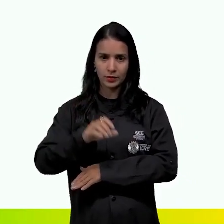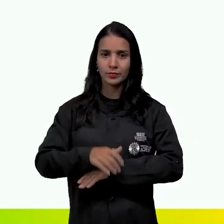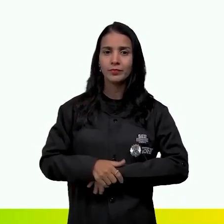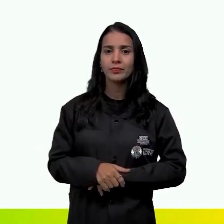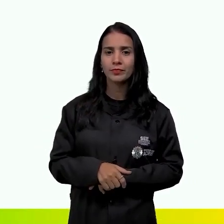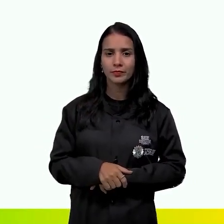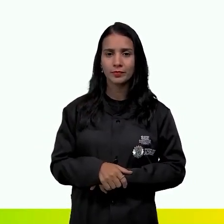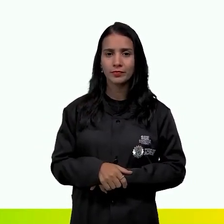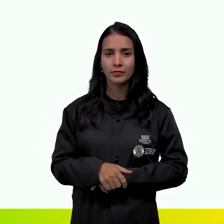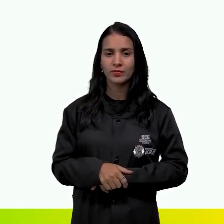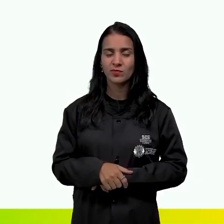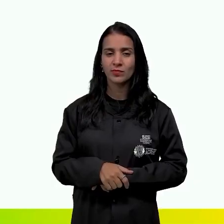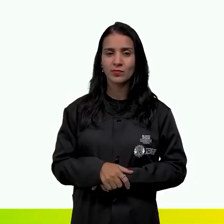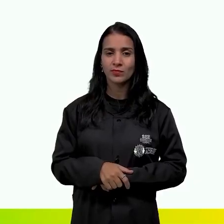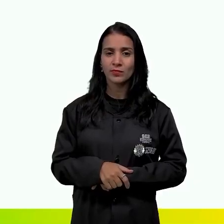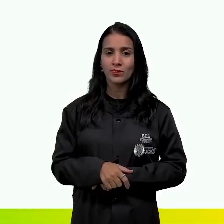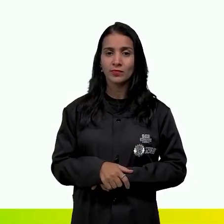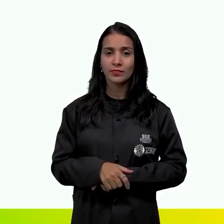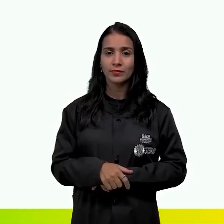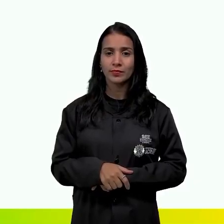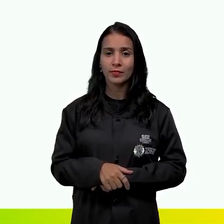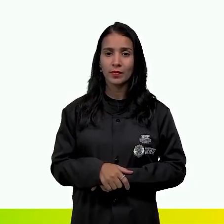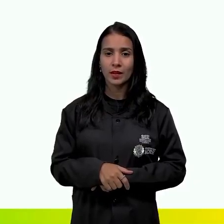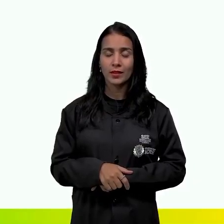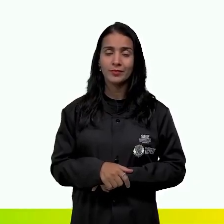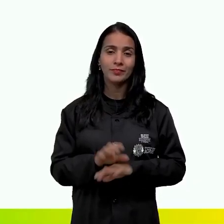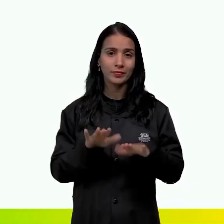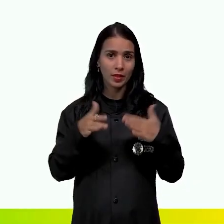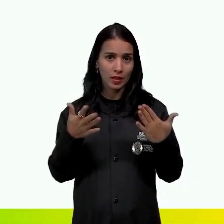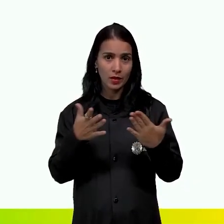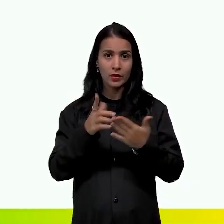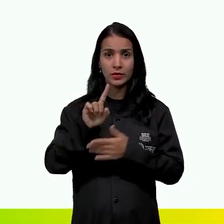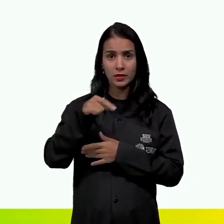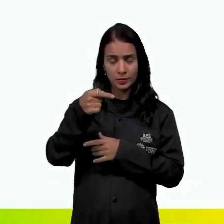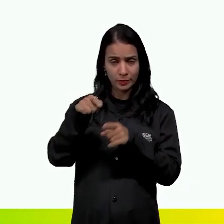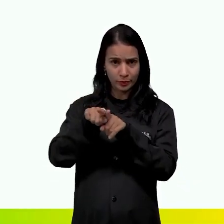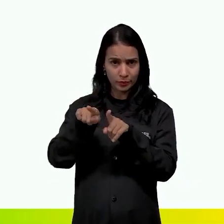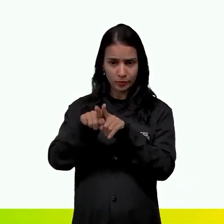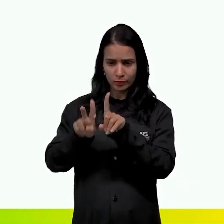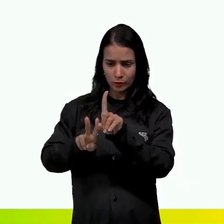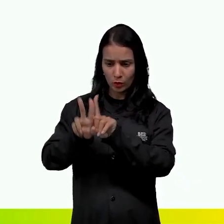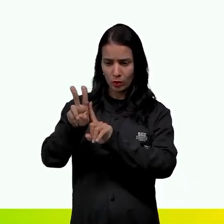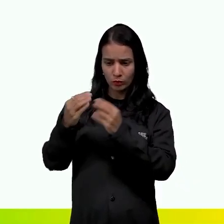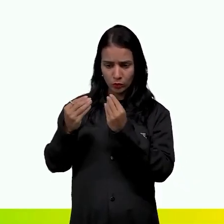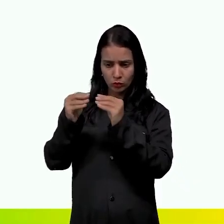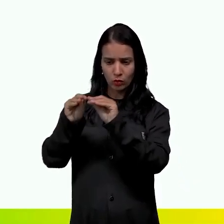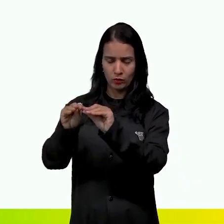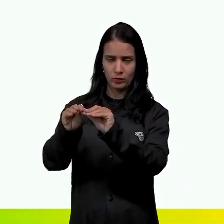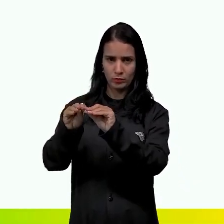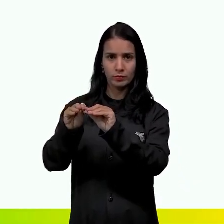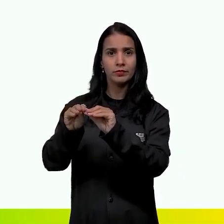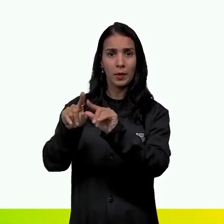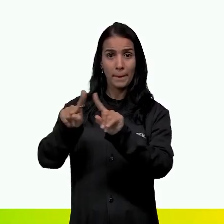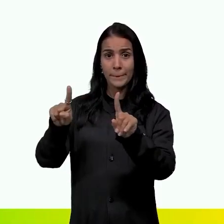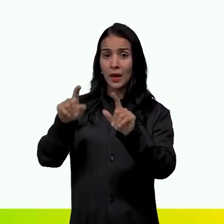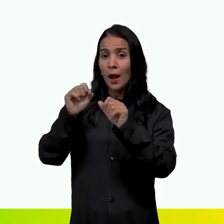Como as dimensões estão em centímetro, o volume fica dado em centímetros cúbicos. Agora,